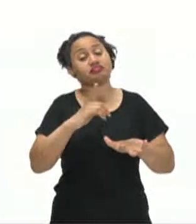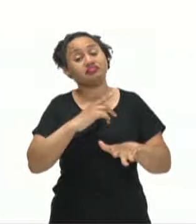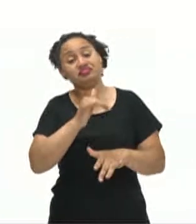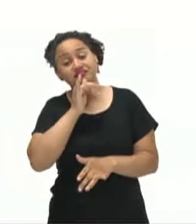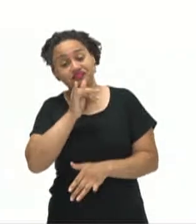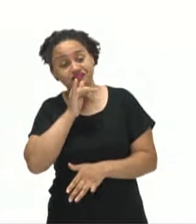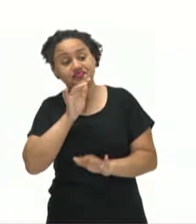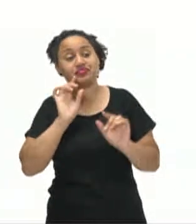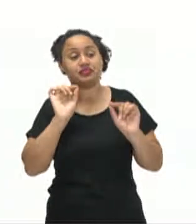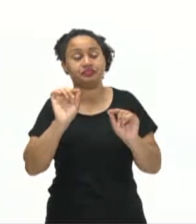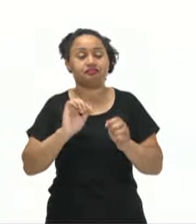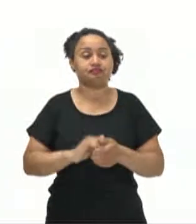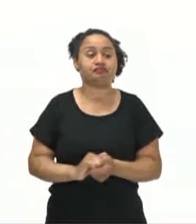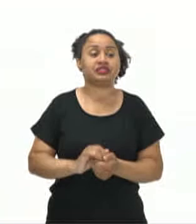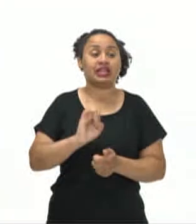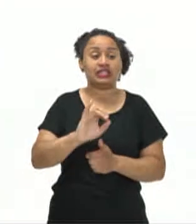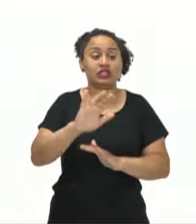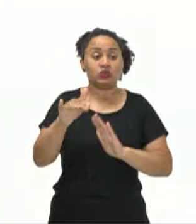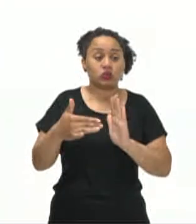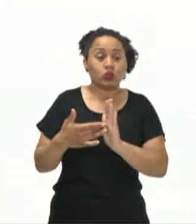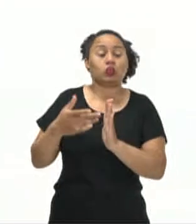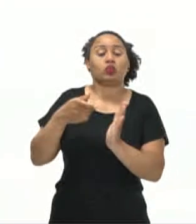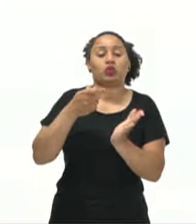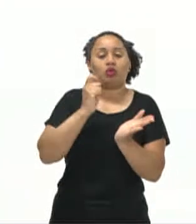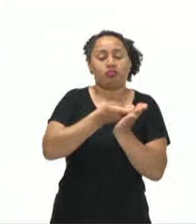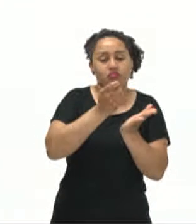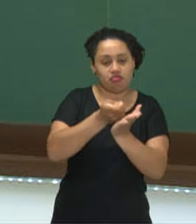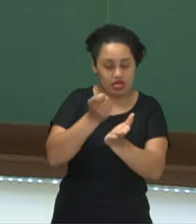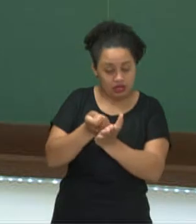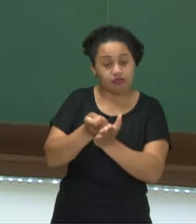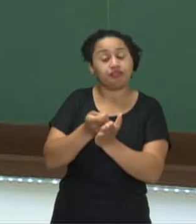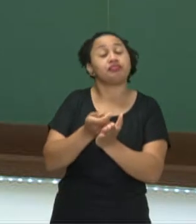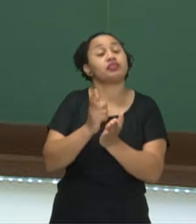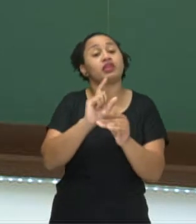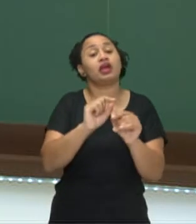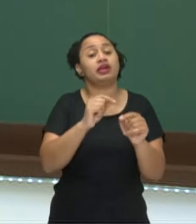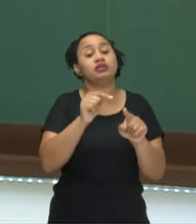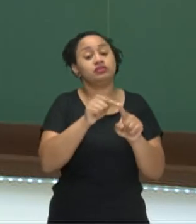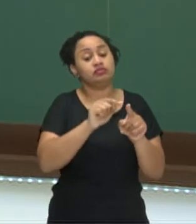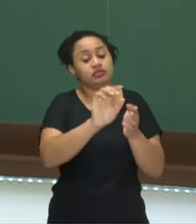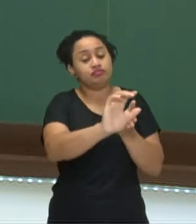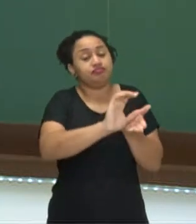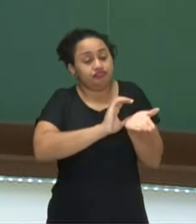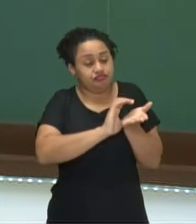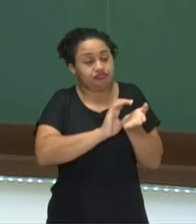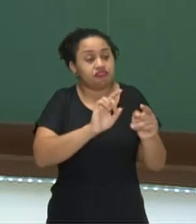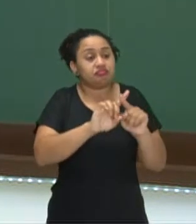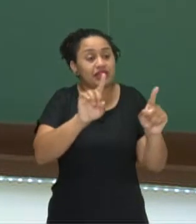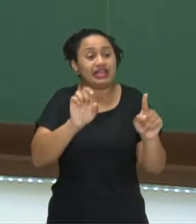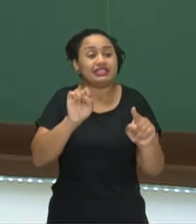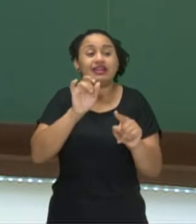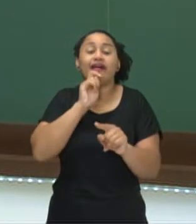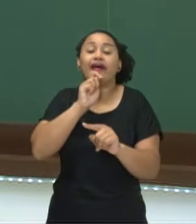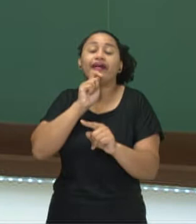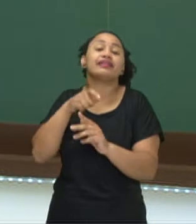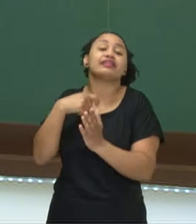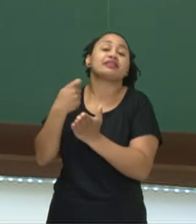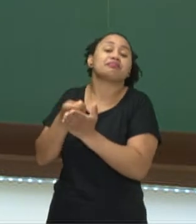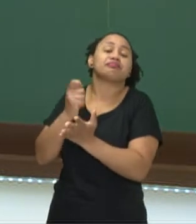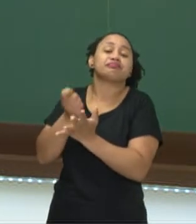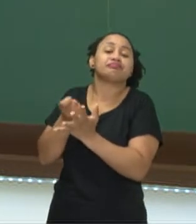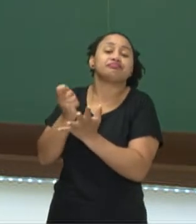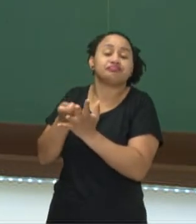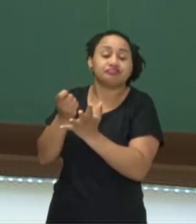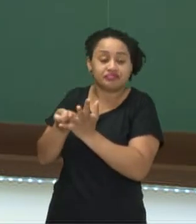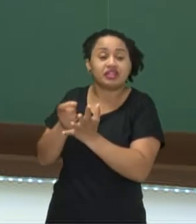cima do notebook. Se ele estiver totalmente quitado, ele será considerado um ativo. Agora, se você ainda está pagando ele,